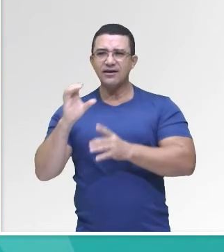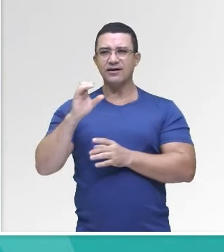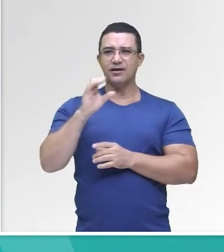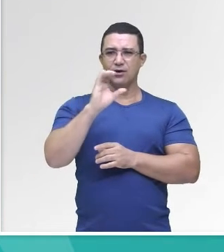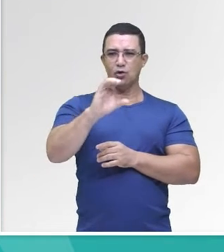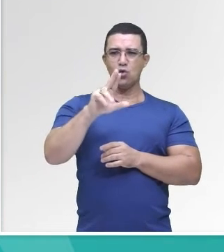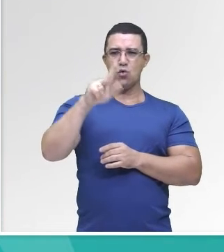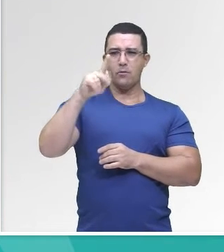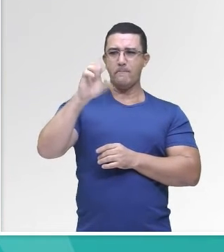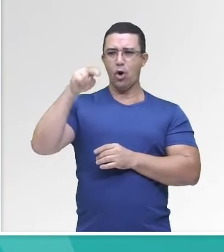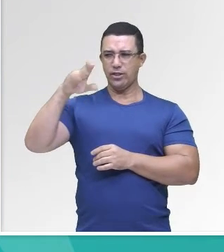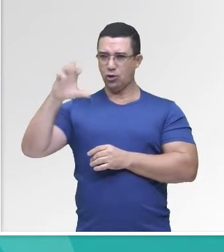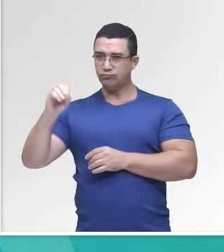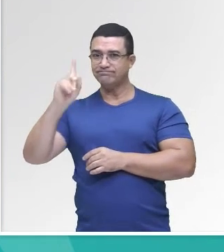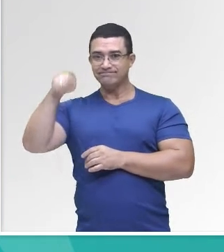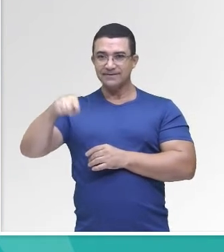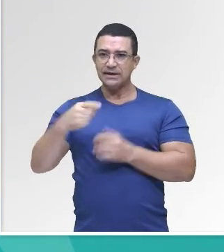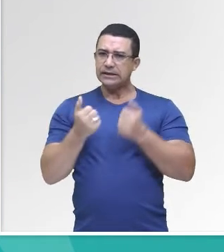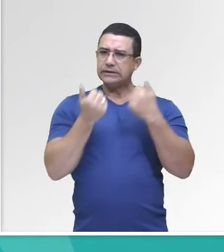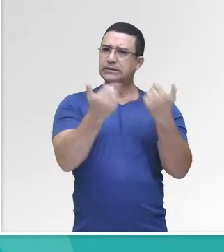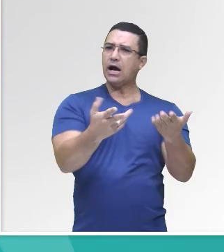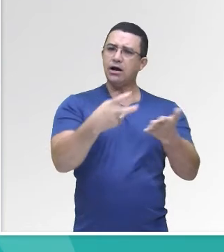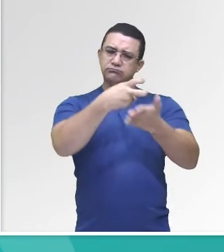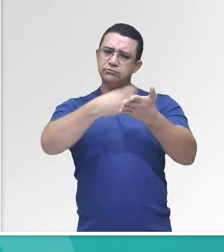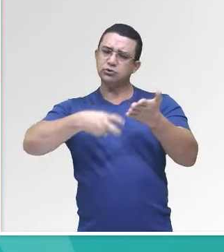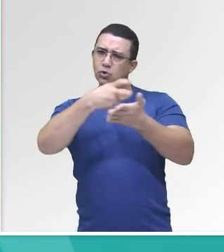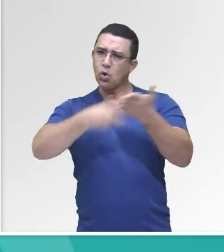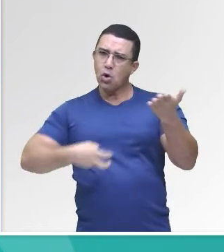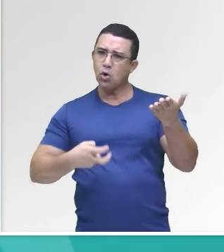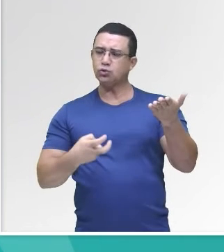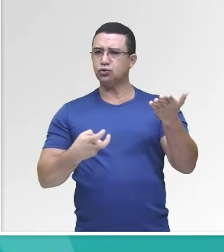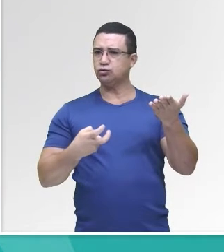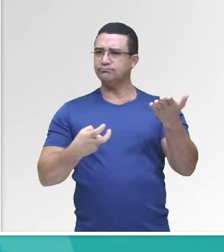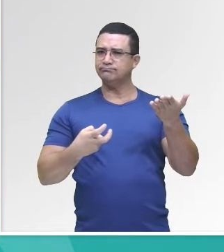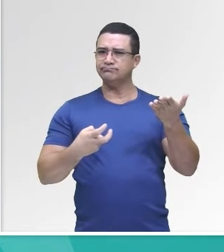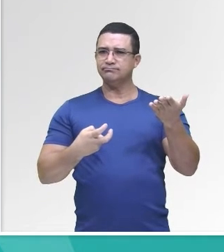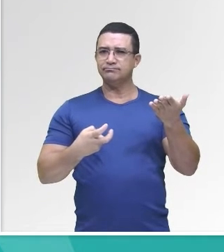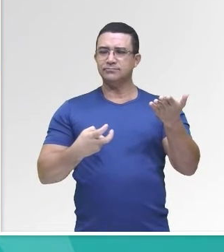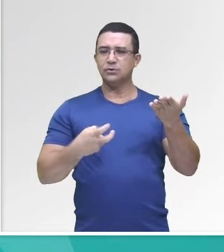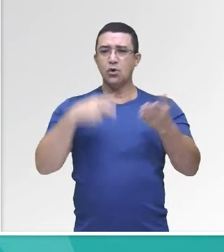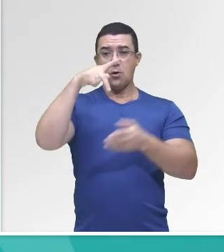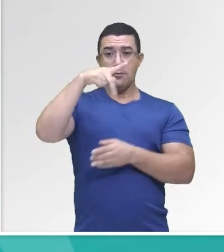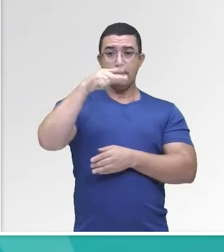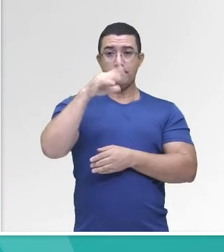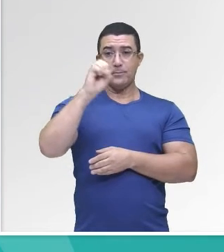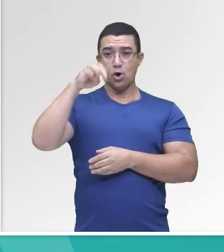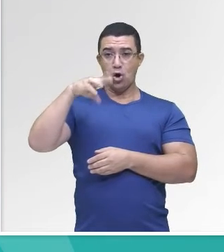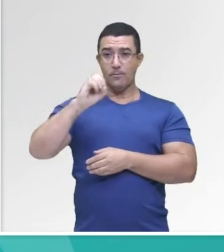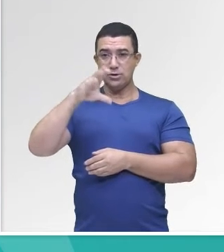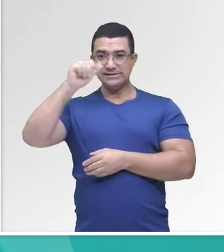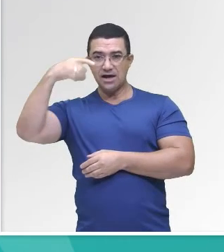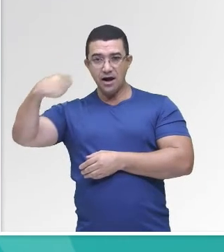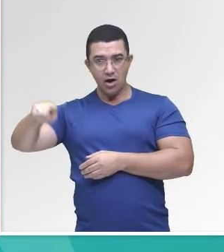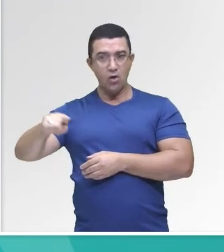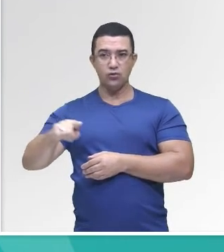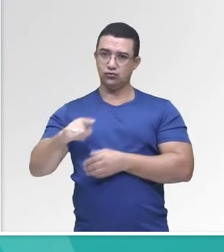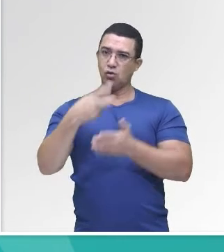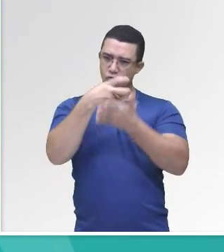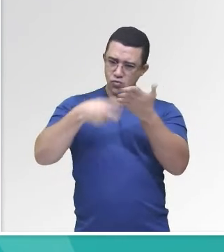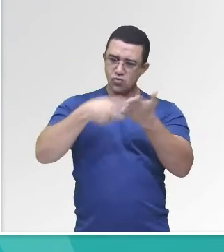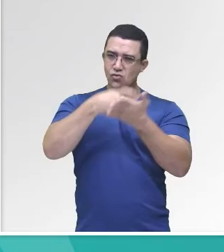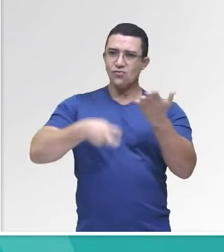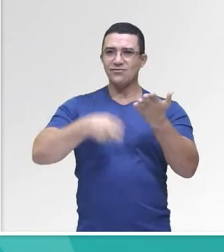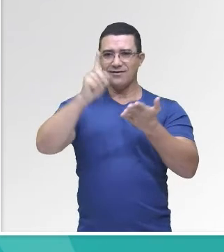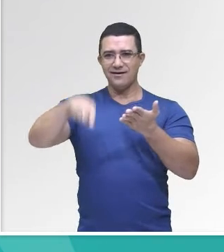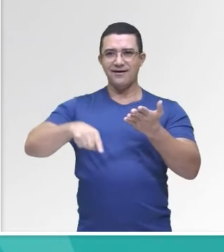São esses cupons que oferecem descontos, ofertas, tá? Promoções, tudo